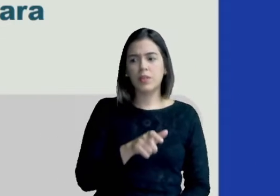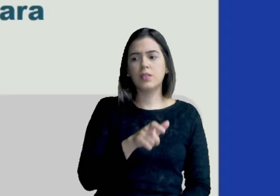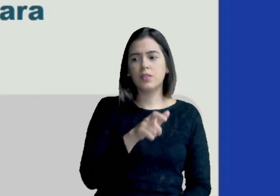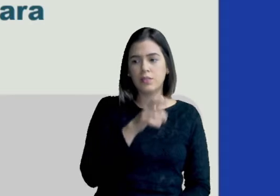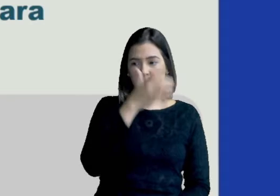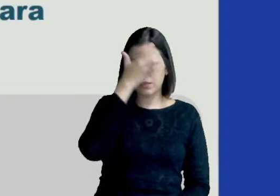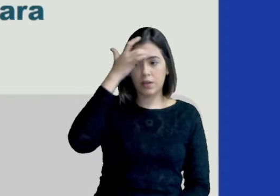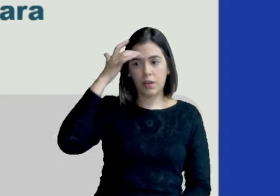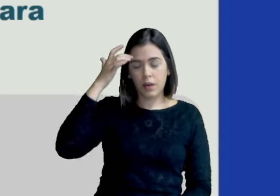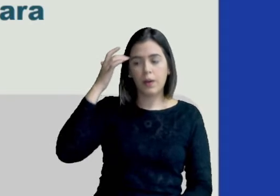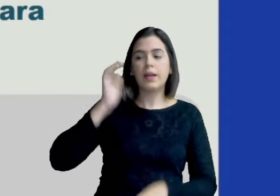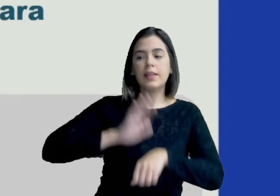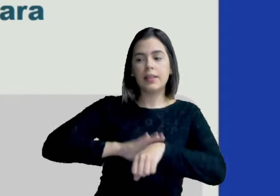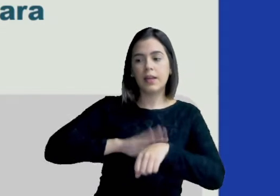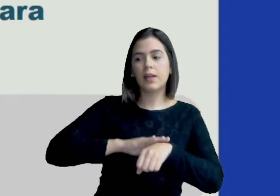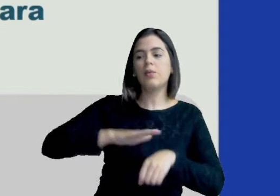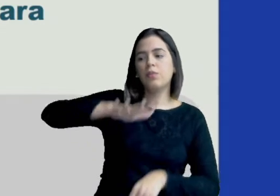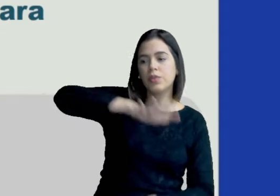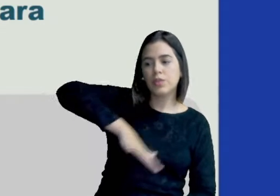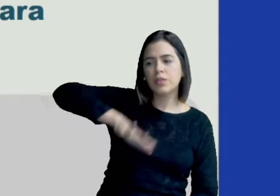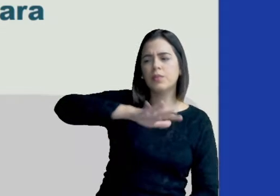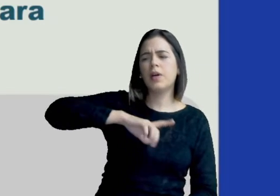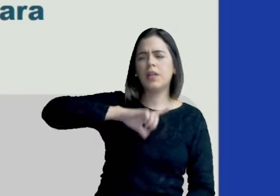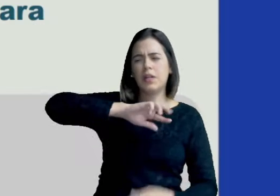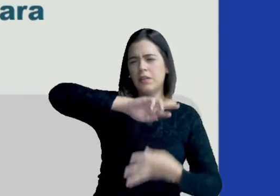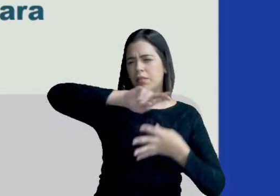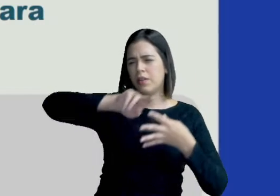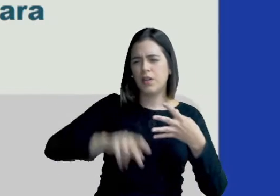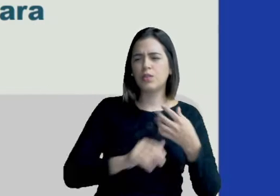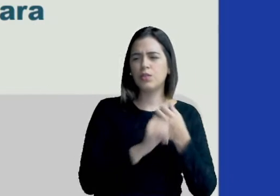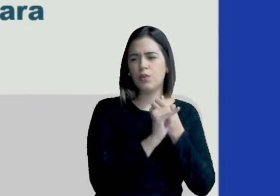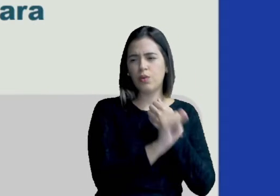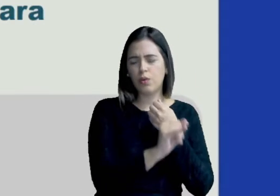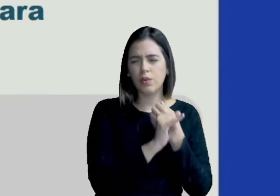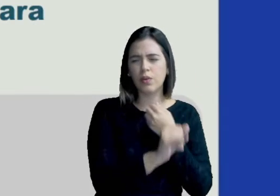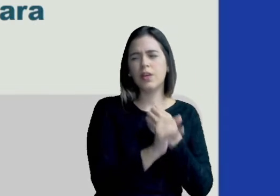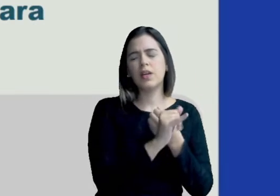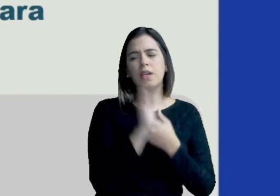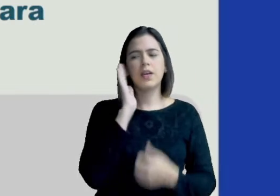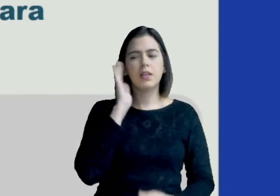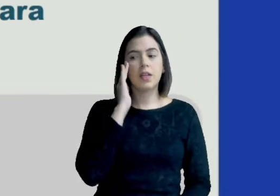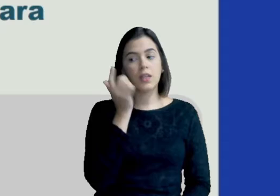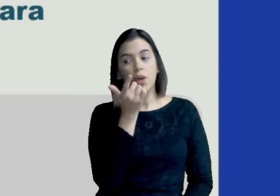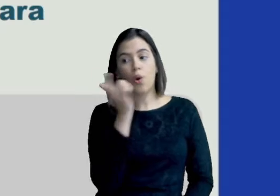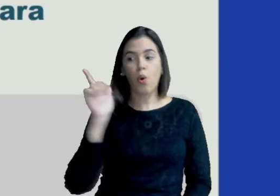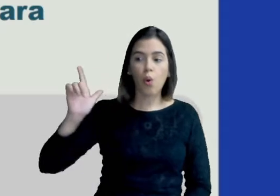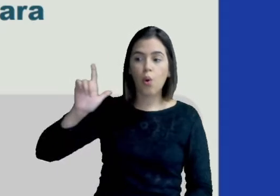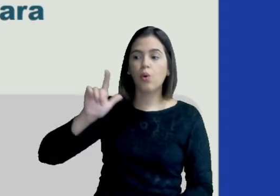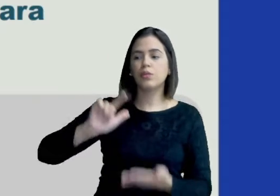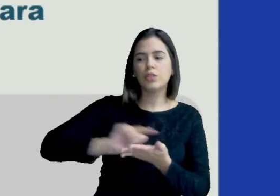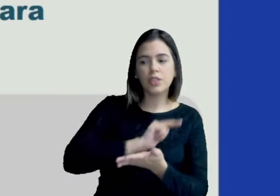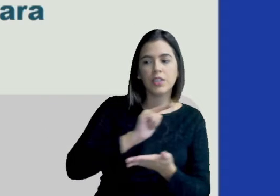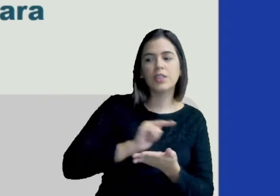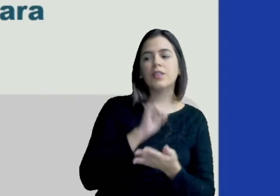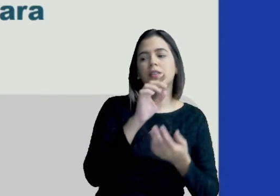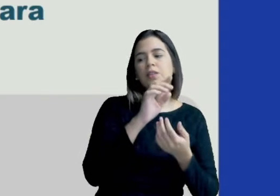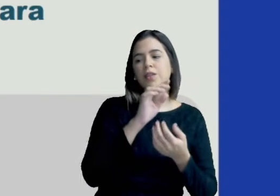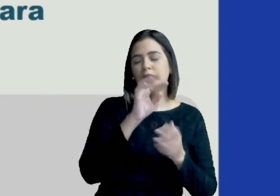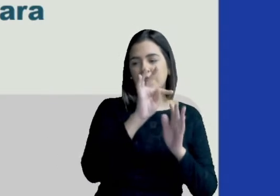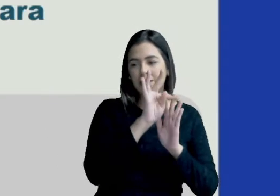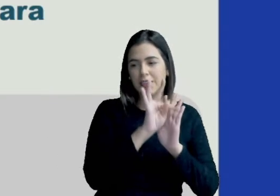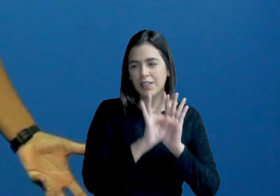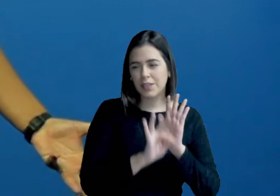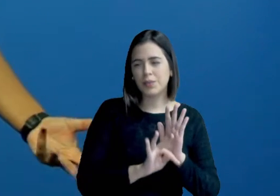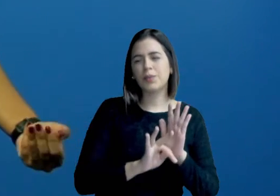personajes, tempo e espaço, há diversos tipos de crônicas que compreendem outros gêneros textuais. Então, é o